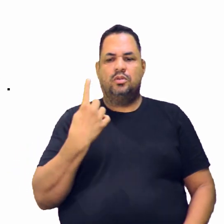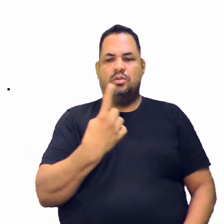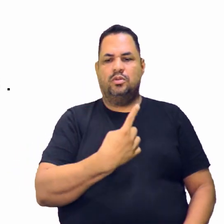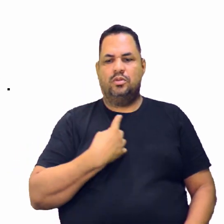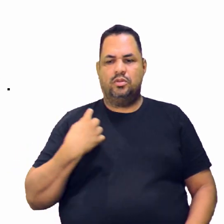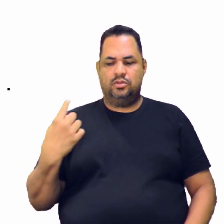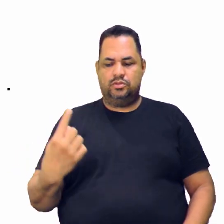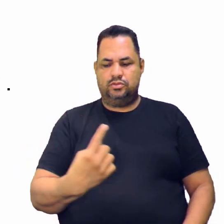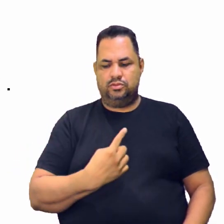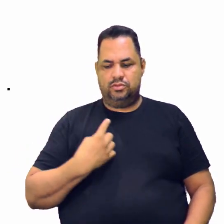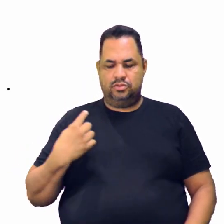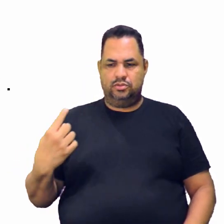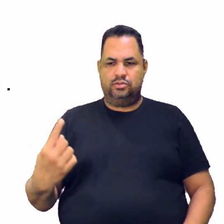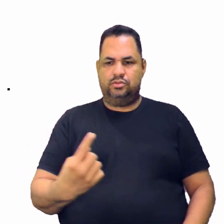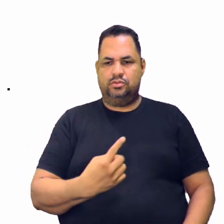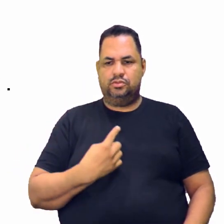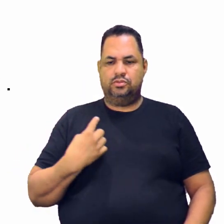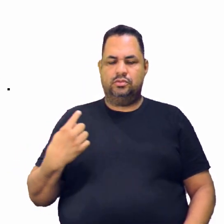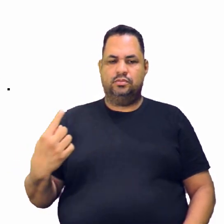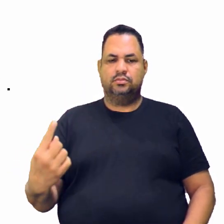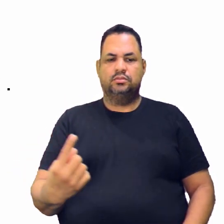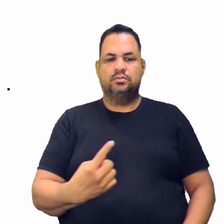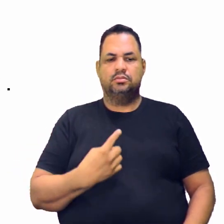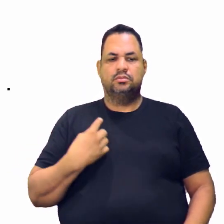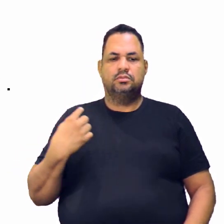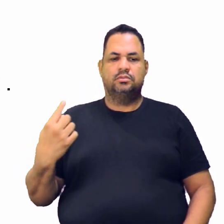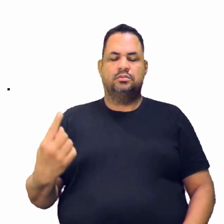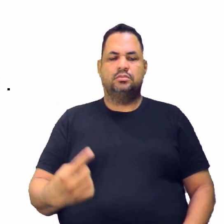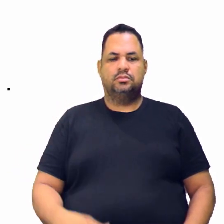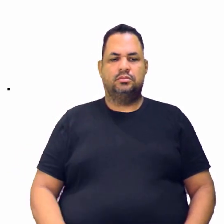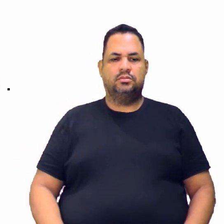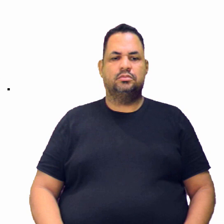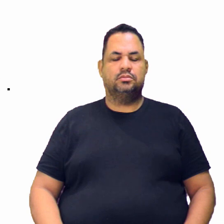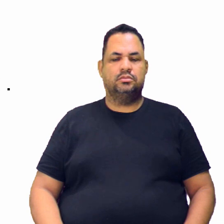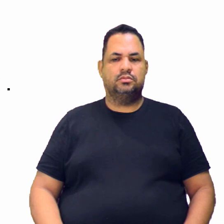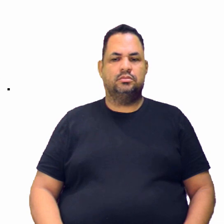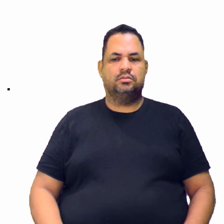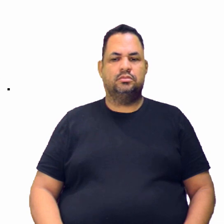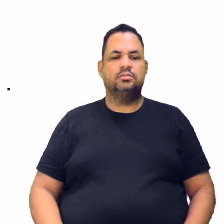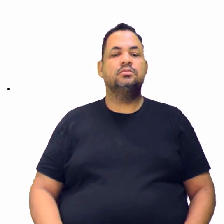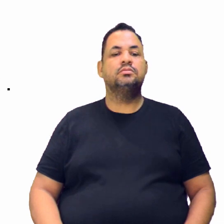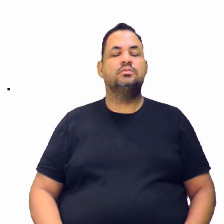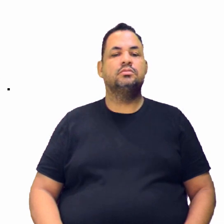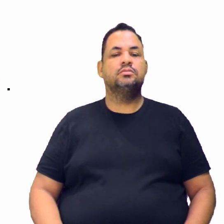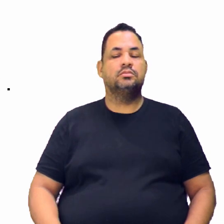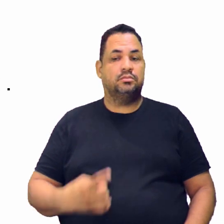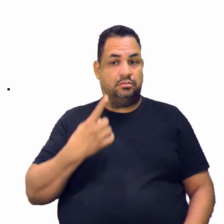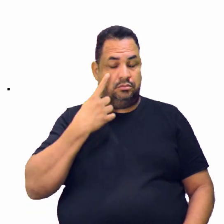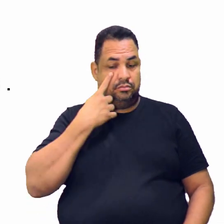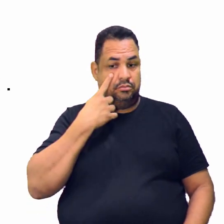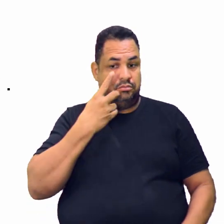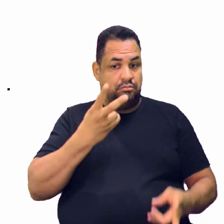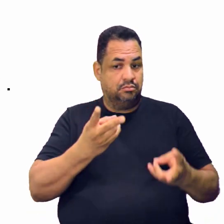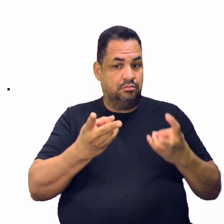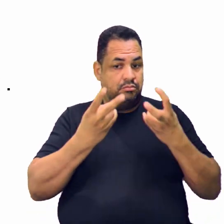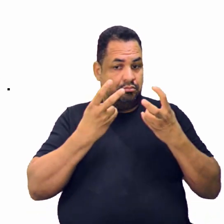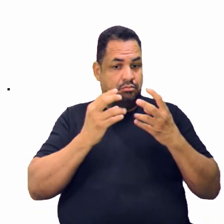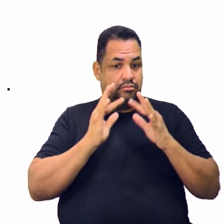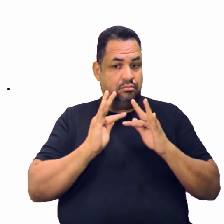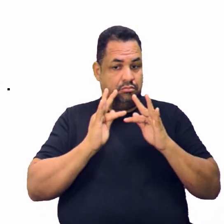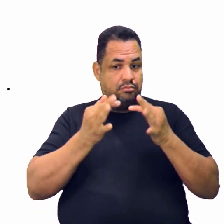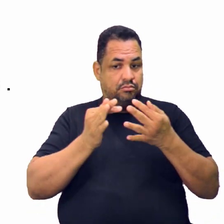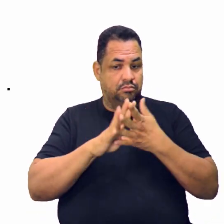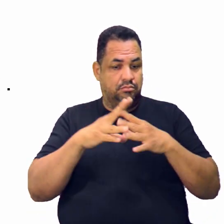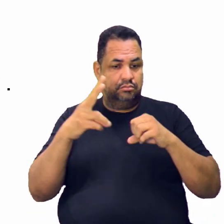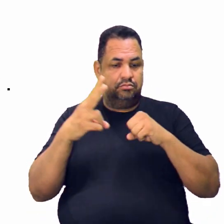Não tá aqui e fica fácil de identificar, tá bom? Não identifica pela desinência, pela terminação